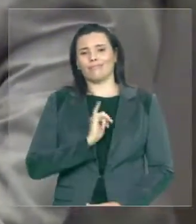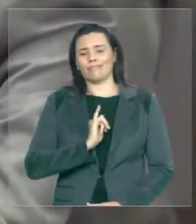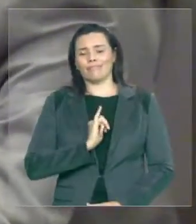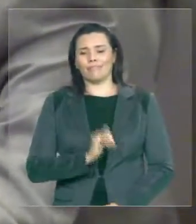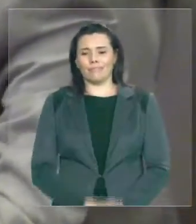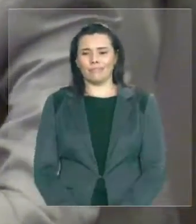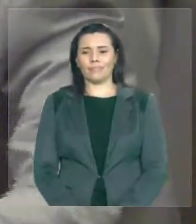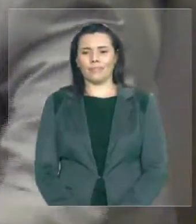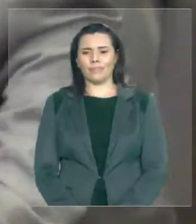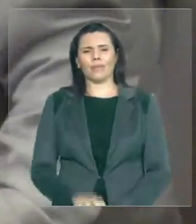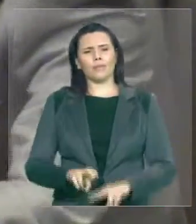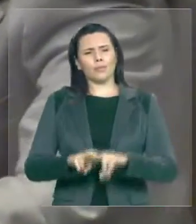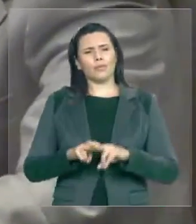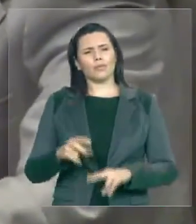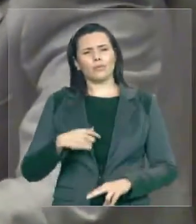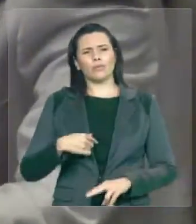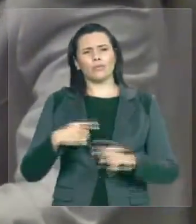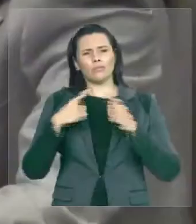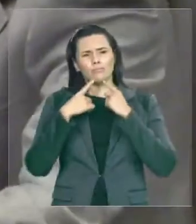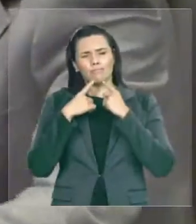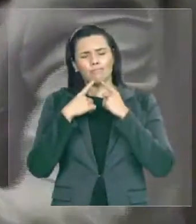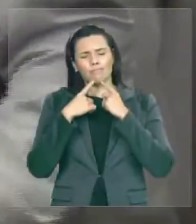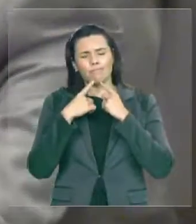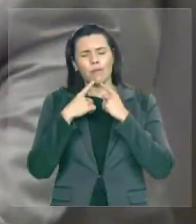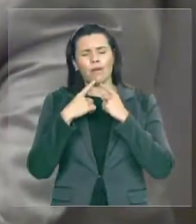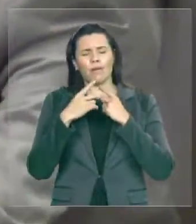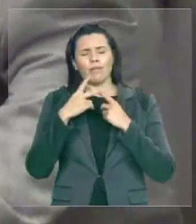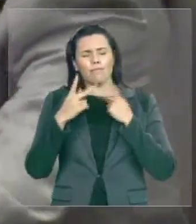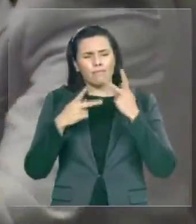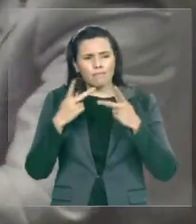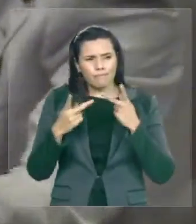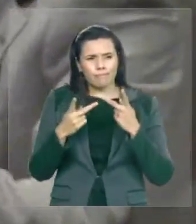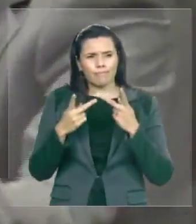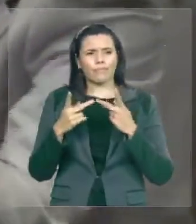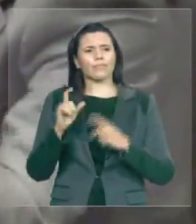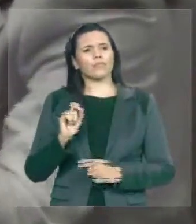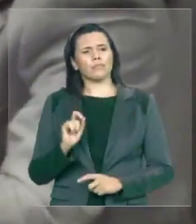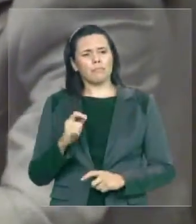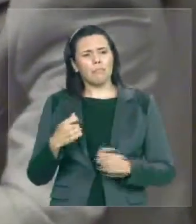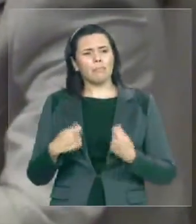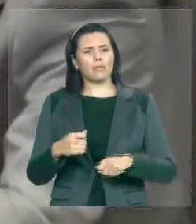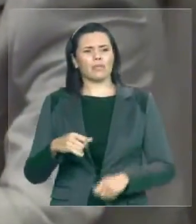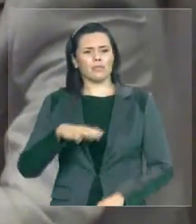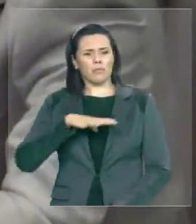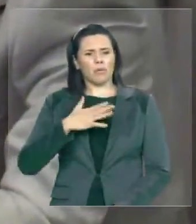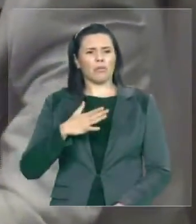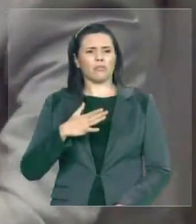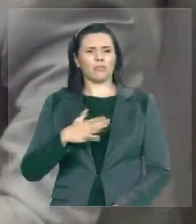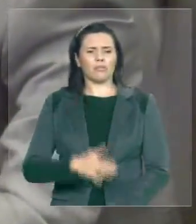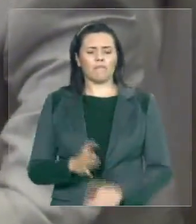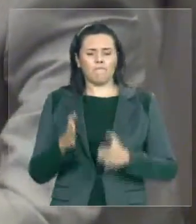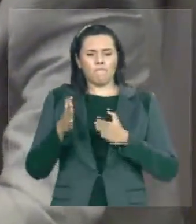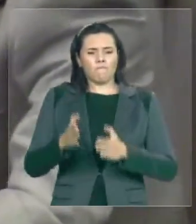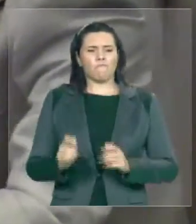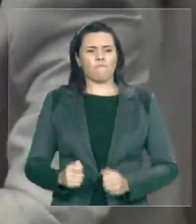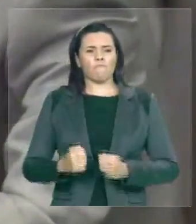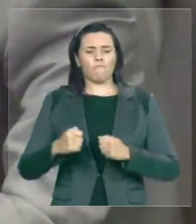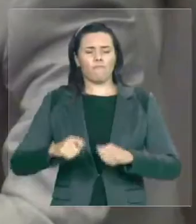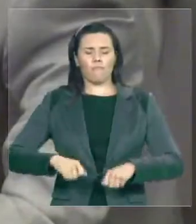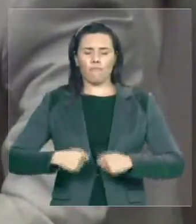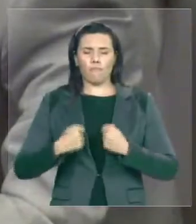logicamente vai haver a tentativa de impedimento, mas é esta firmeza de propósito que tem que prevalecer e que